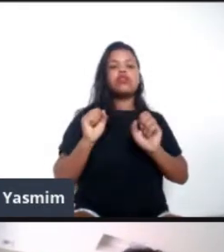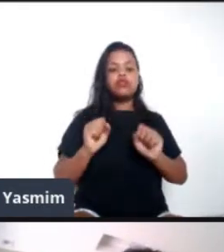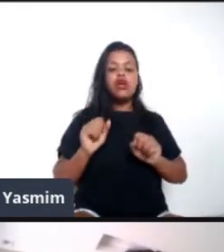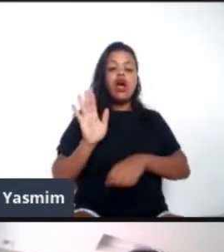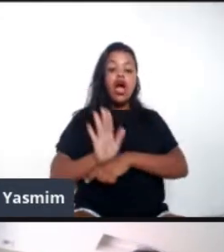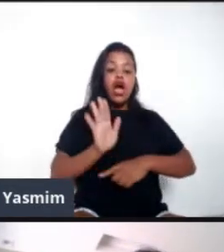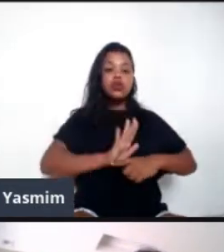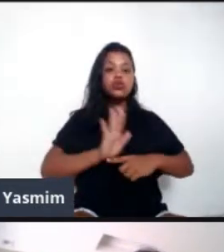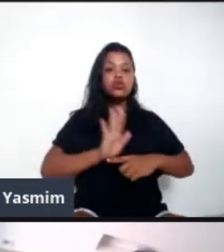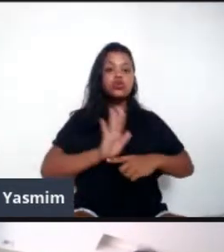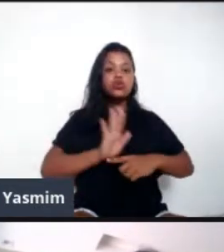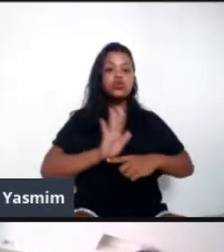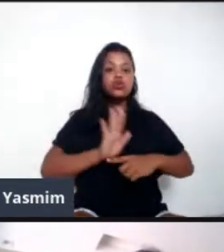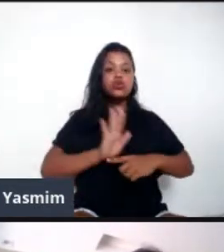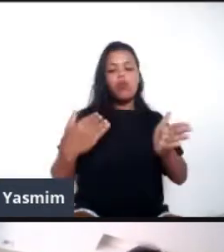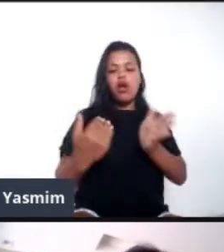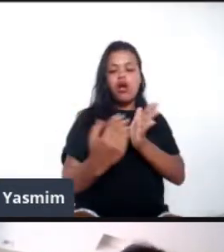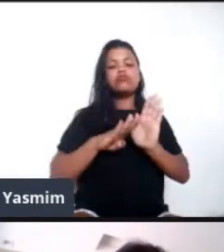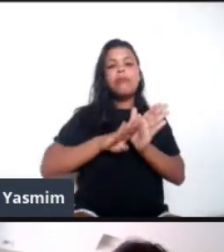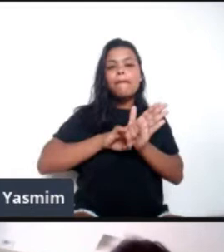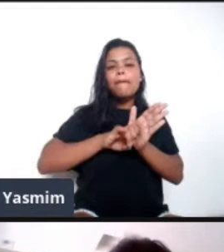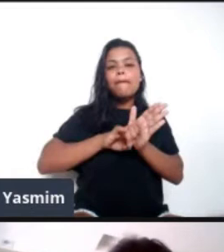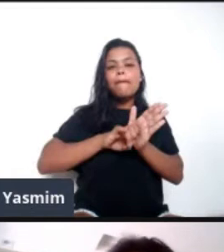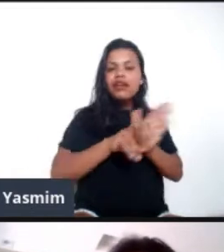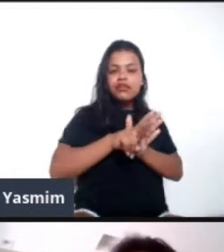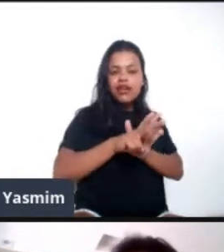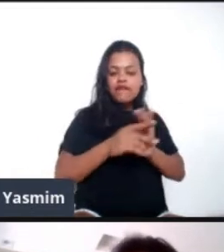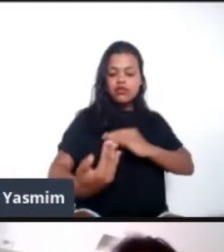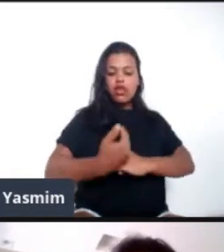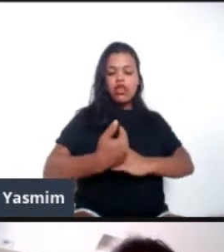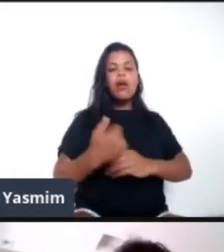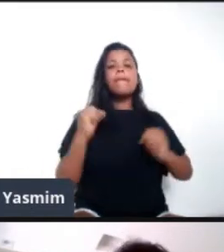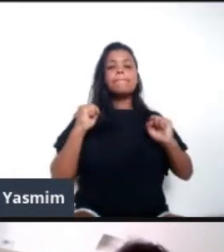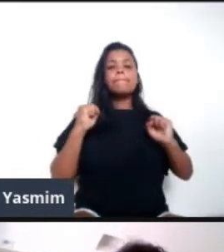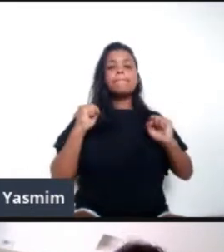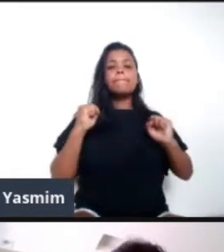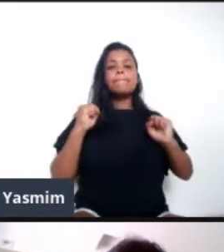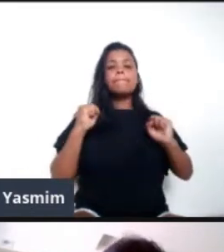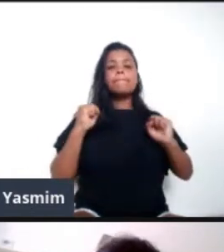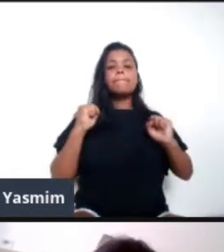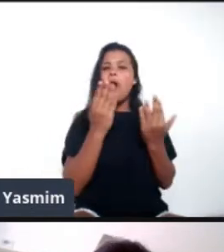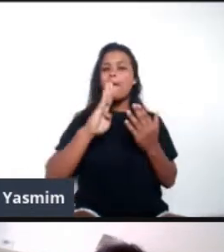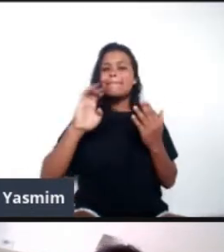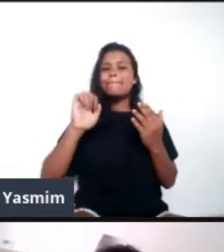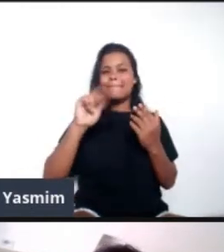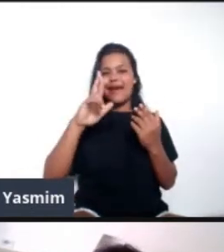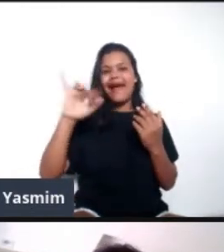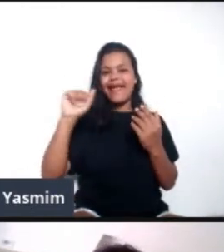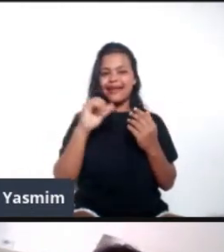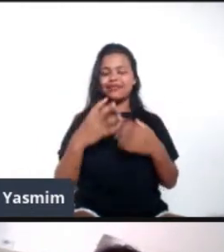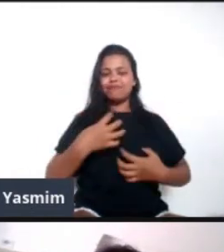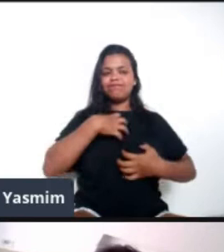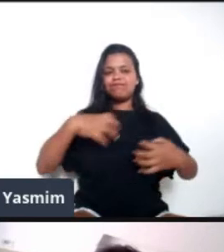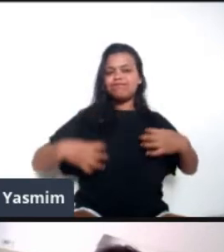perante eles. E as células semi-específicas, que são células fagocitárias, elas conseguem distinguir